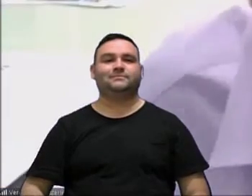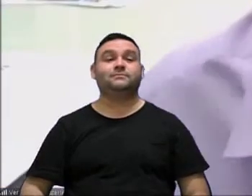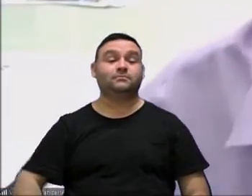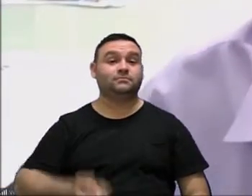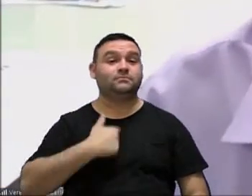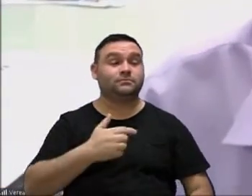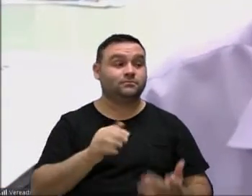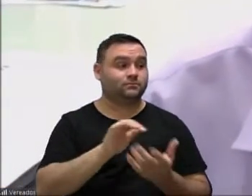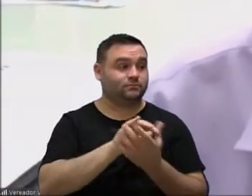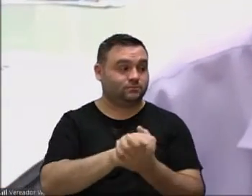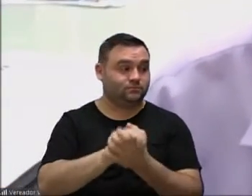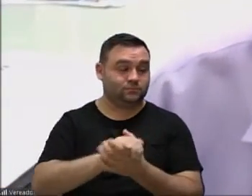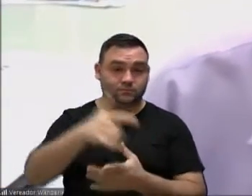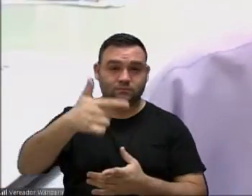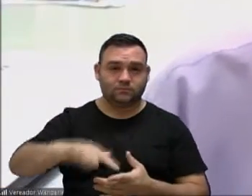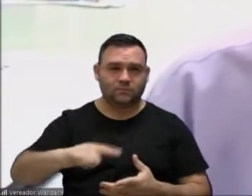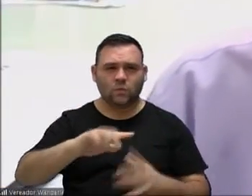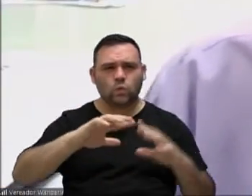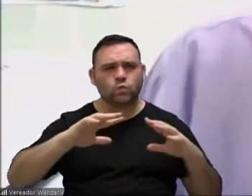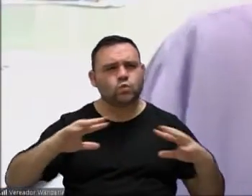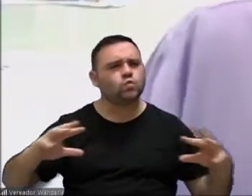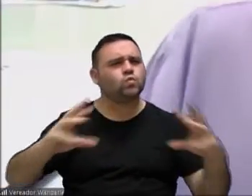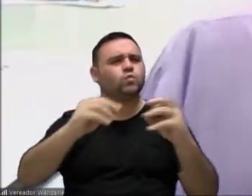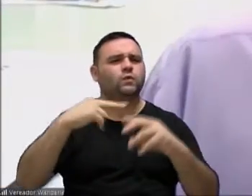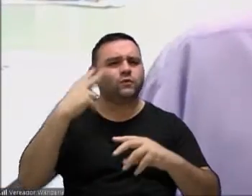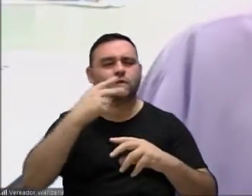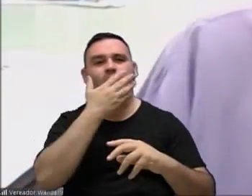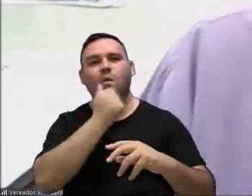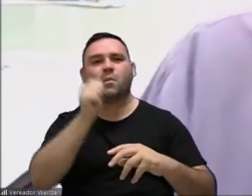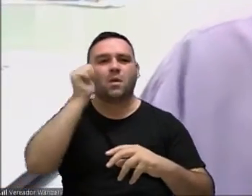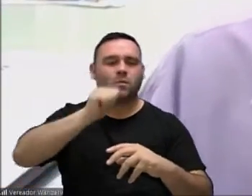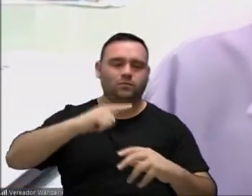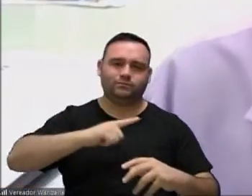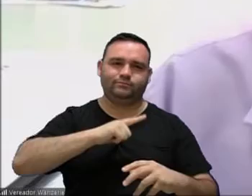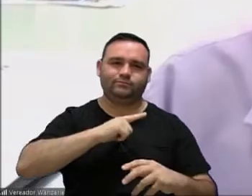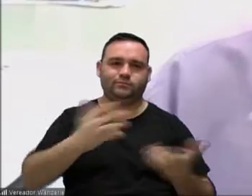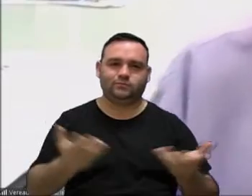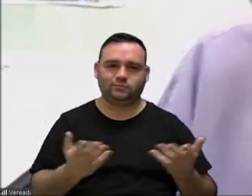Eu quero cumprimentar mais uma vez todos os vereadores e vereadoras.